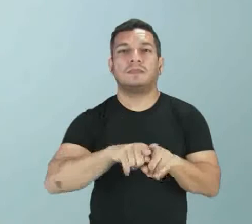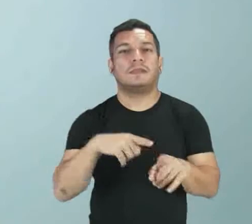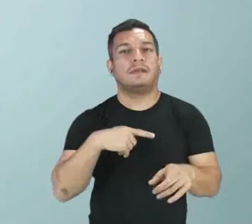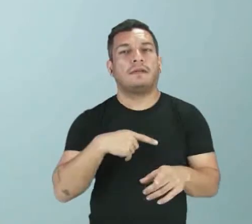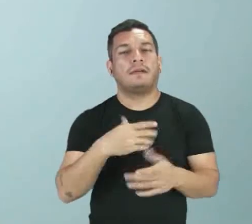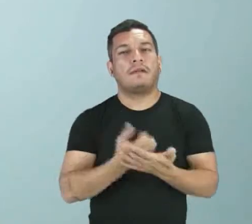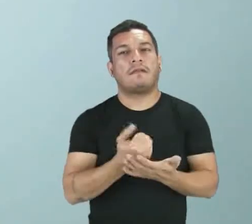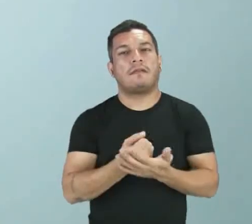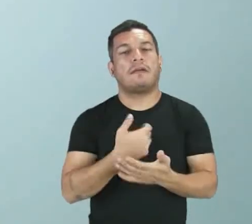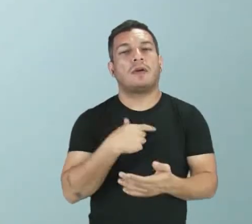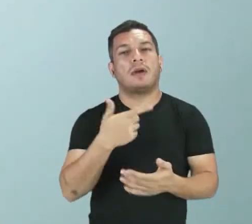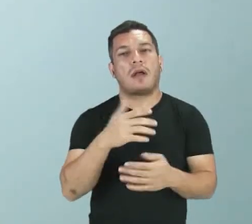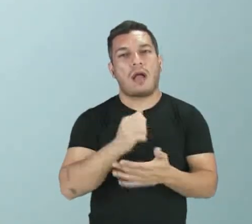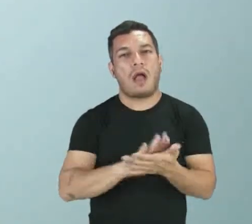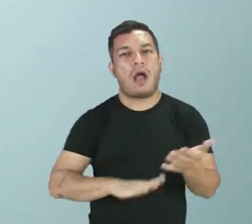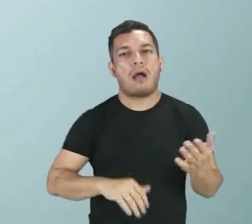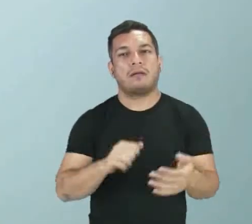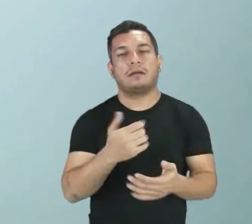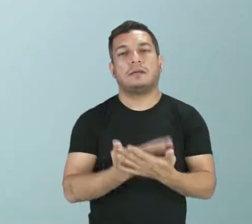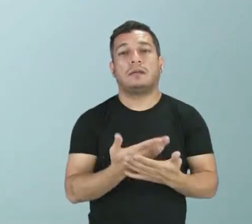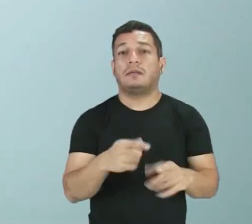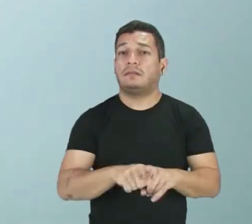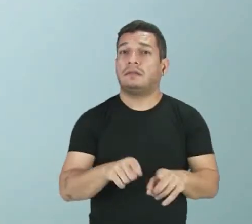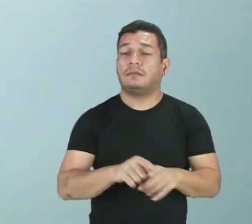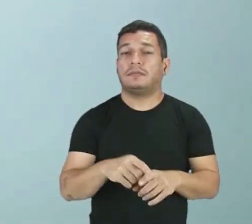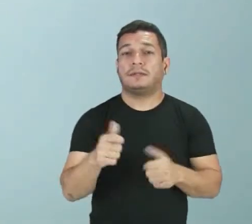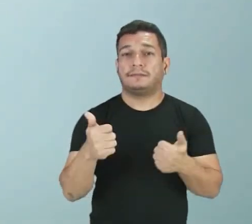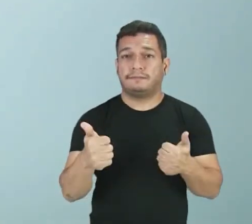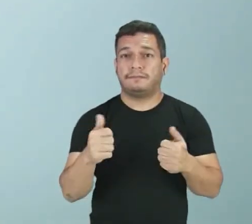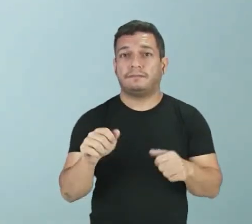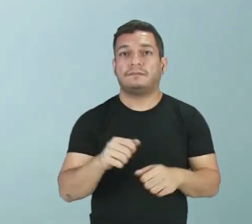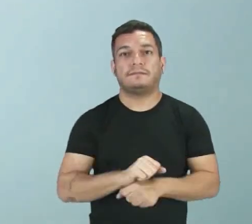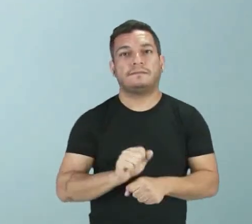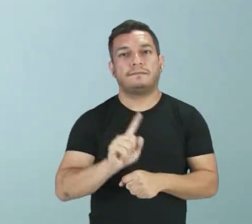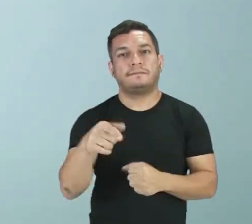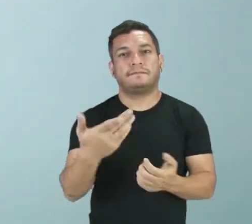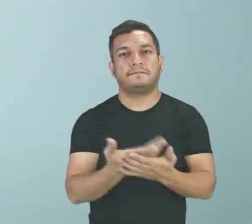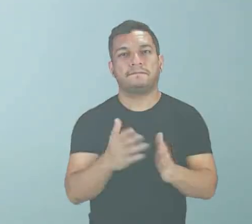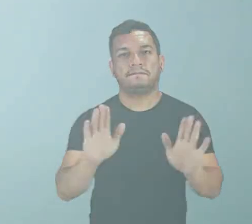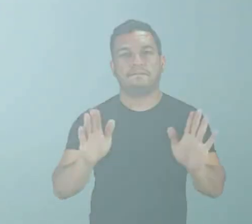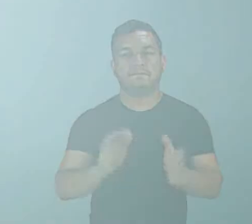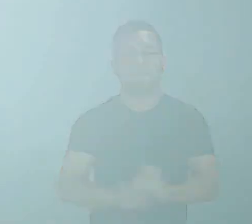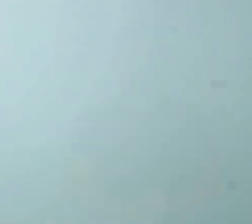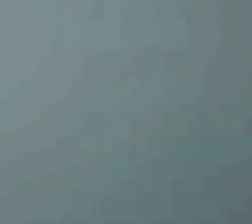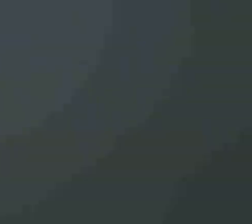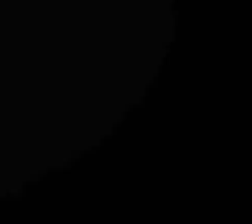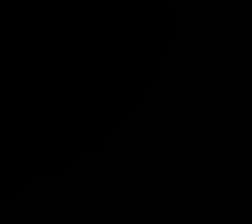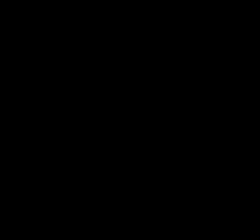ter acesso a outras questões sobre o conteúdo e também outras aulas. E eu te espero aqui na próxima aula.